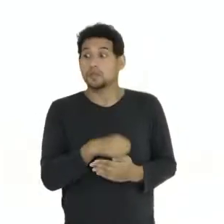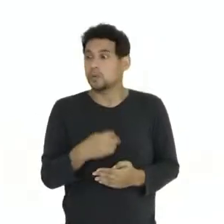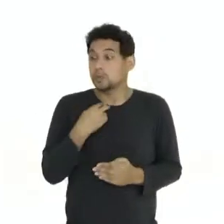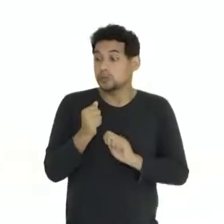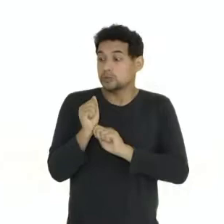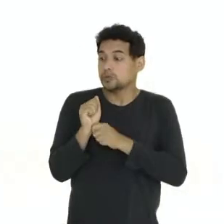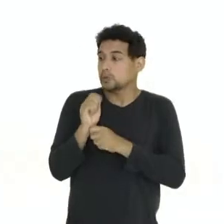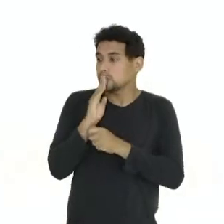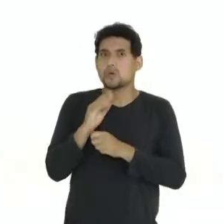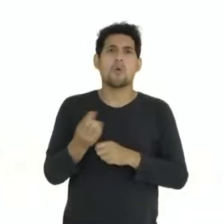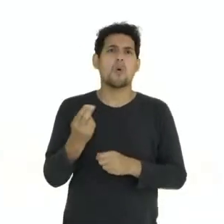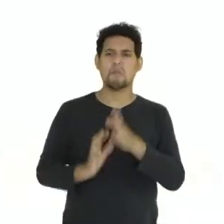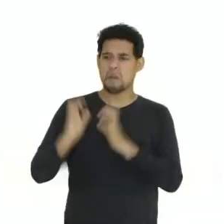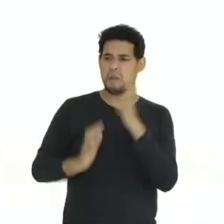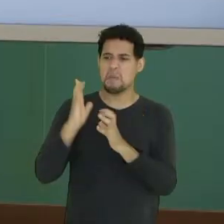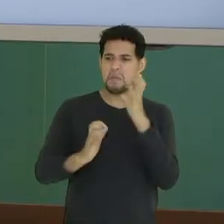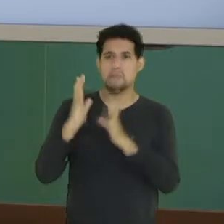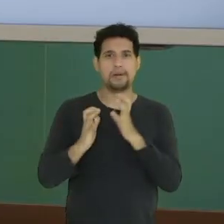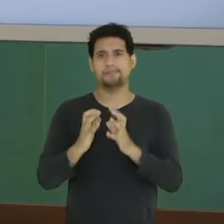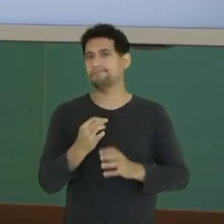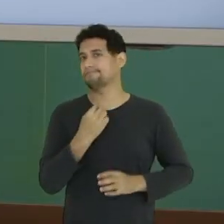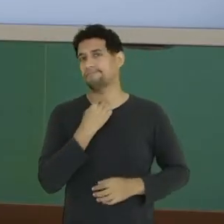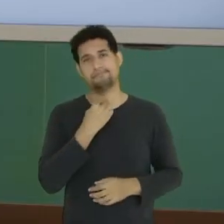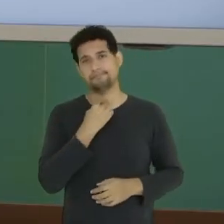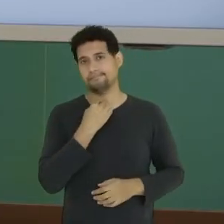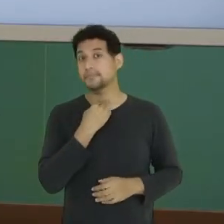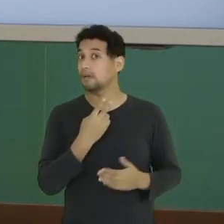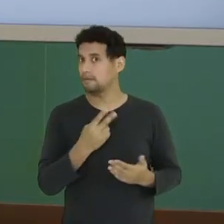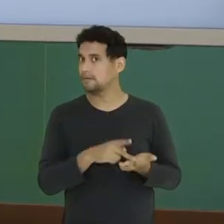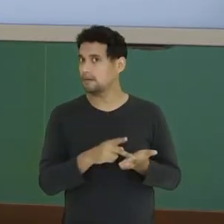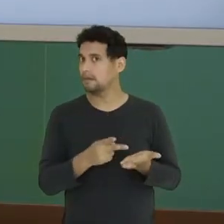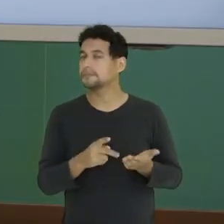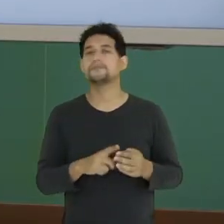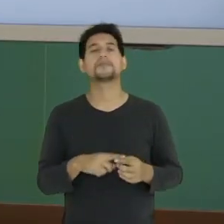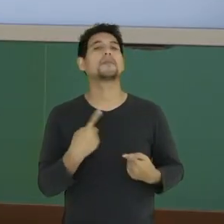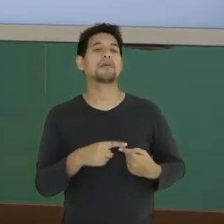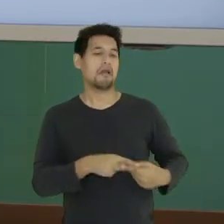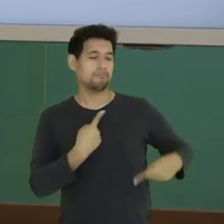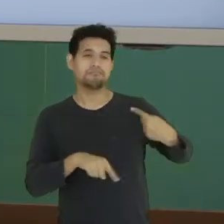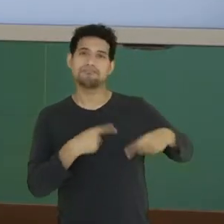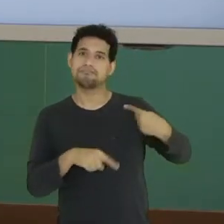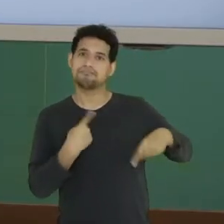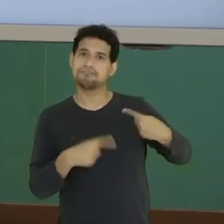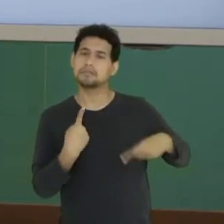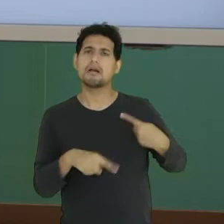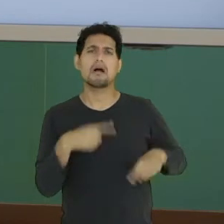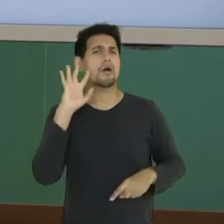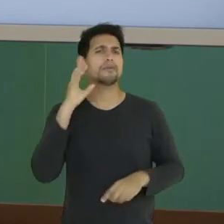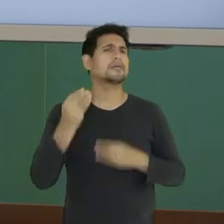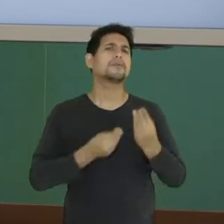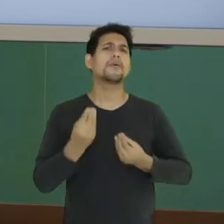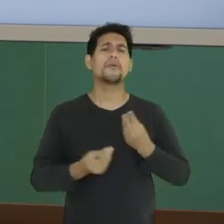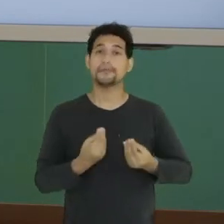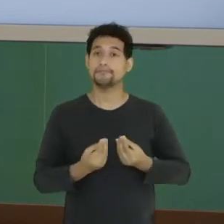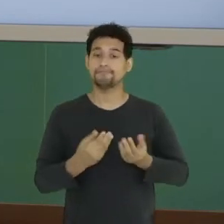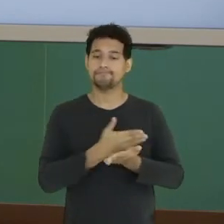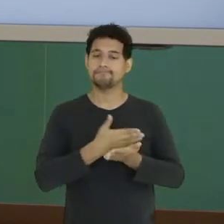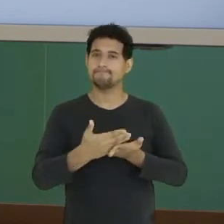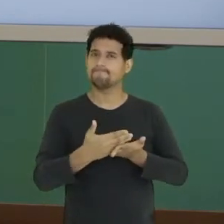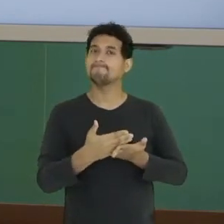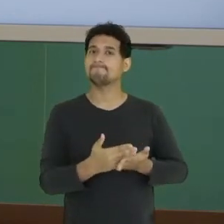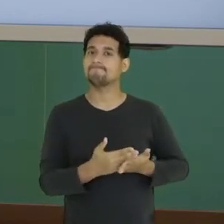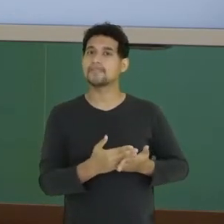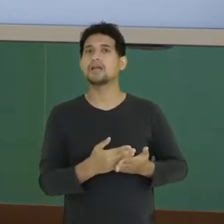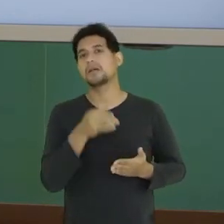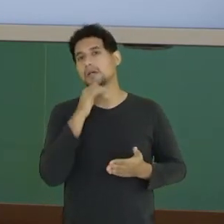reduzida a uma briga de torcidas. Concordam? A política, ela acontece a partir do debate.